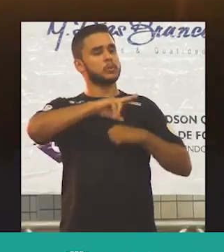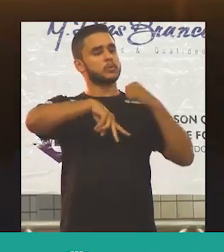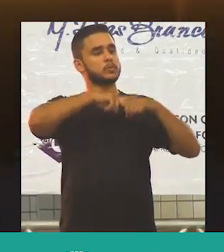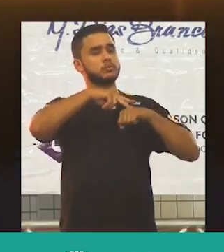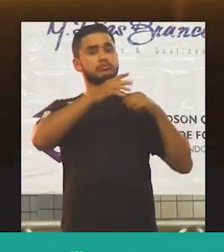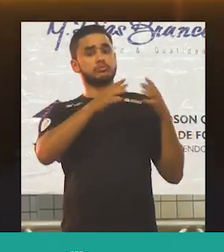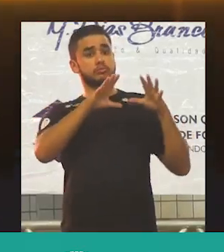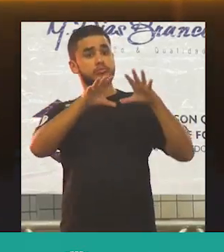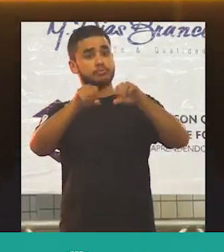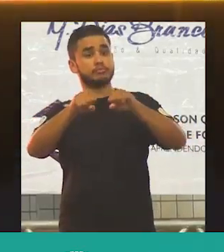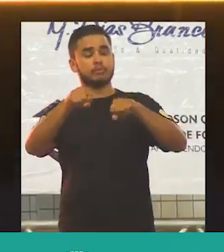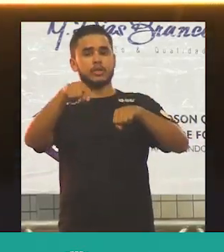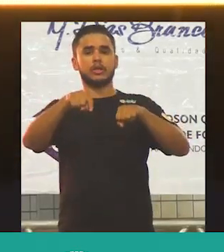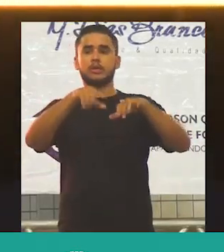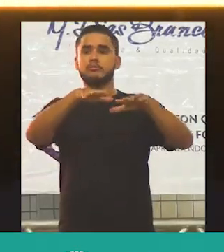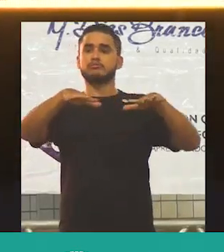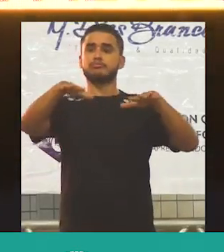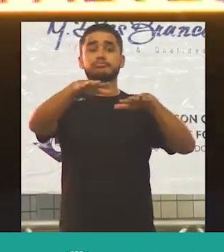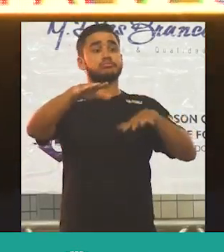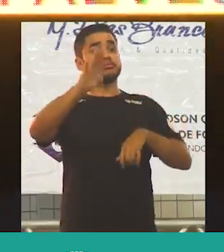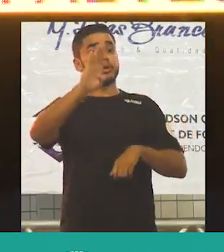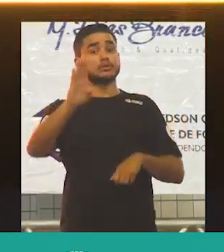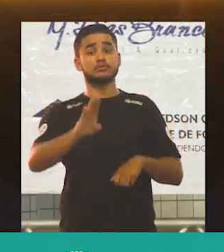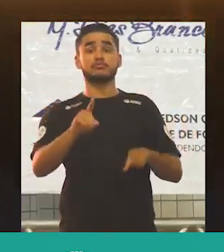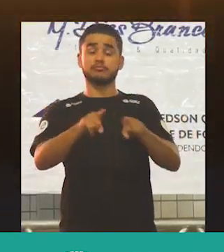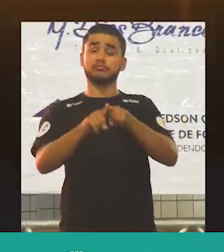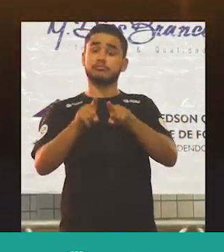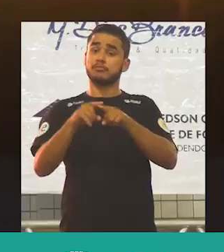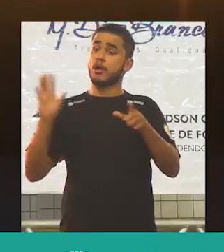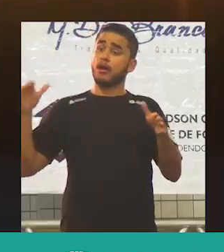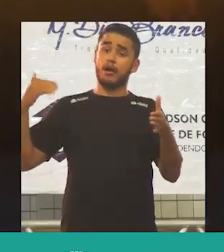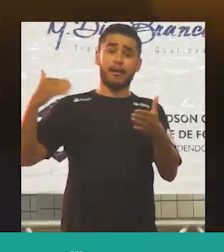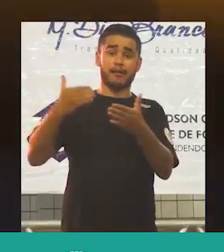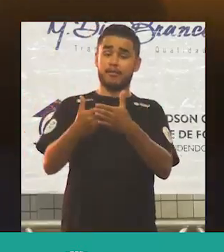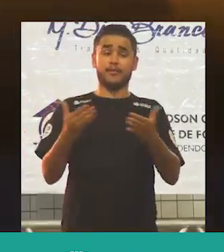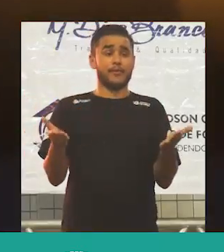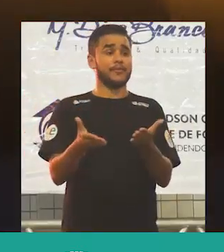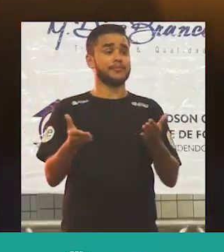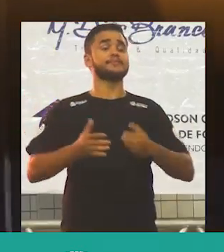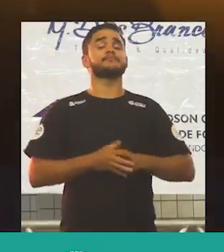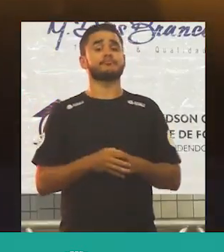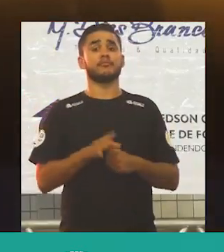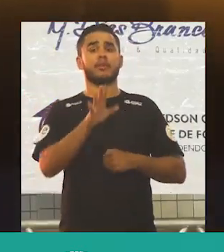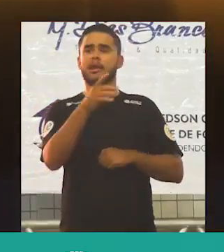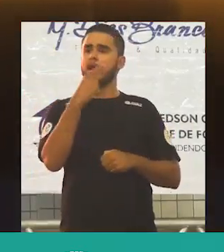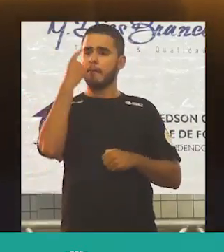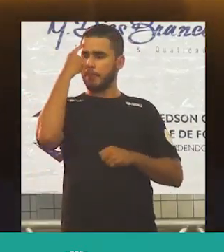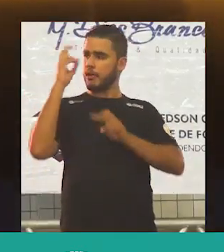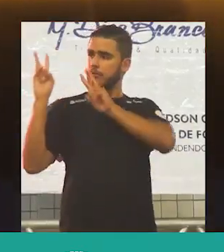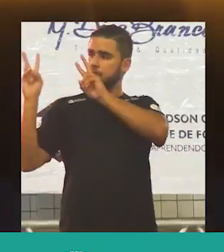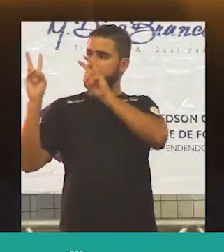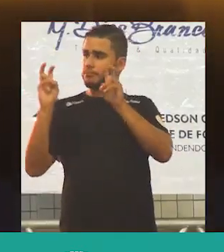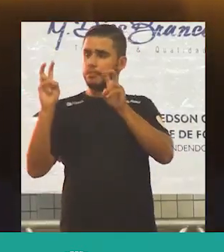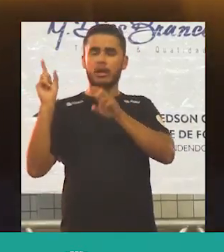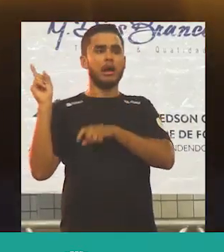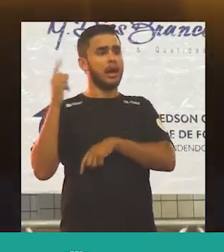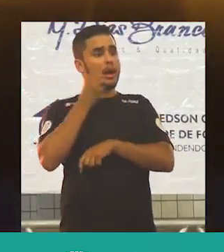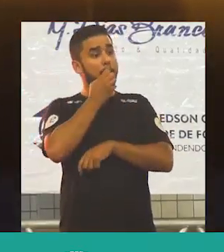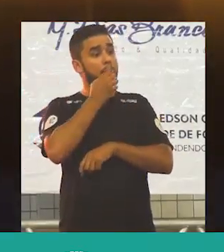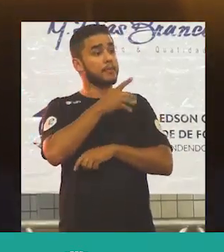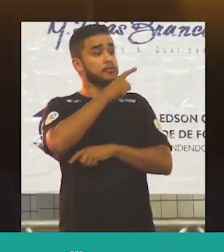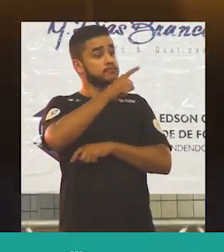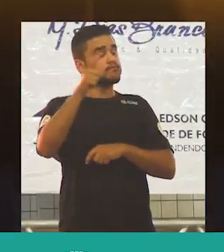história, como para uma redação, né? Ninguém sabe o que vem por aí, e aí é lógico, quando você está numa redação,